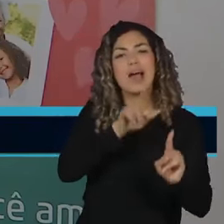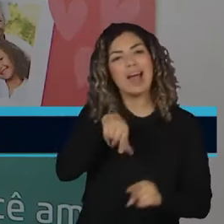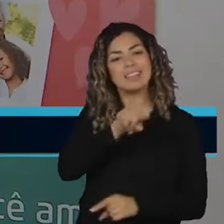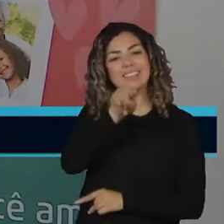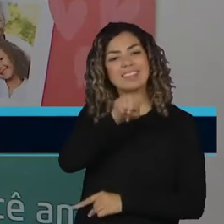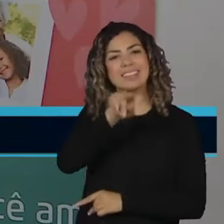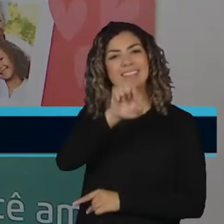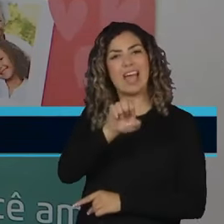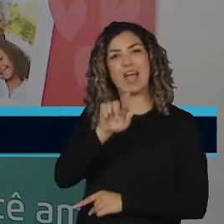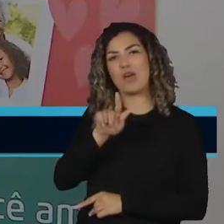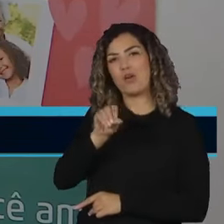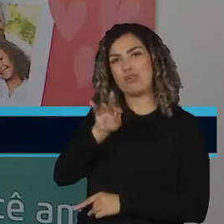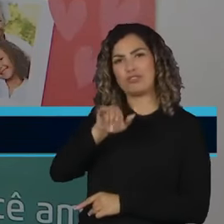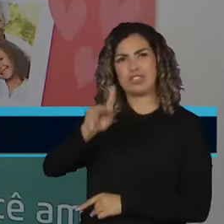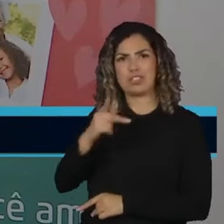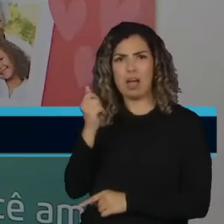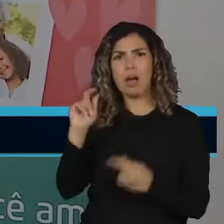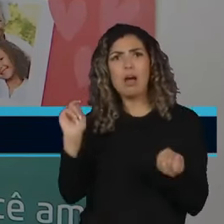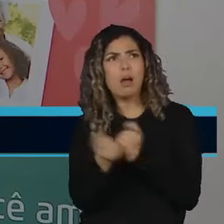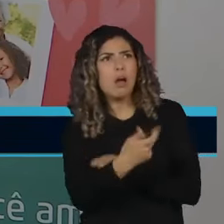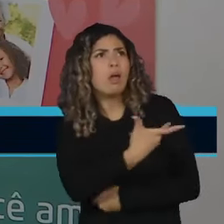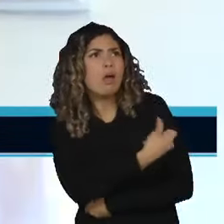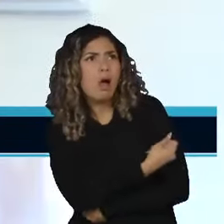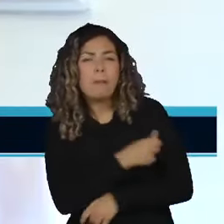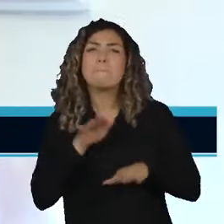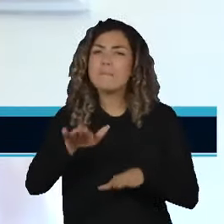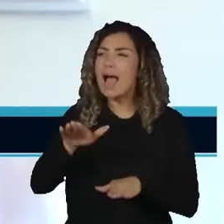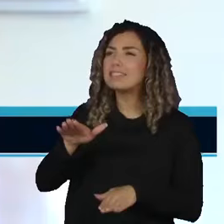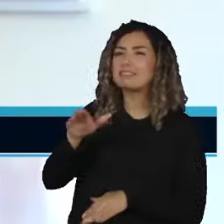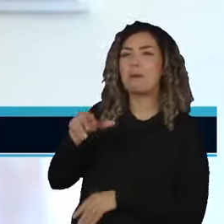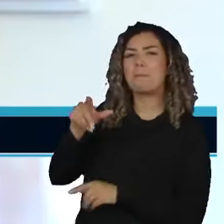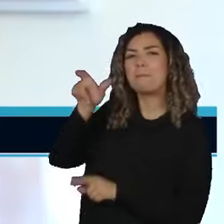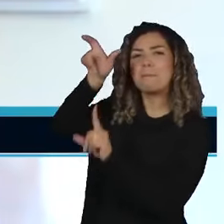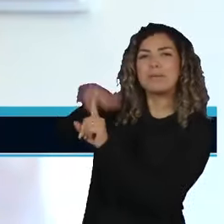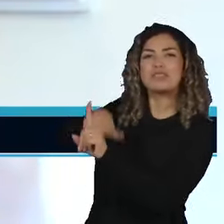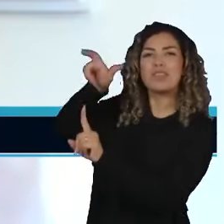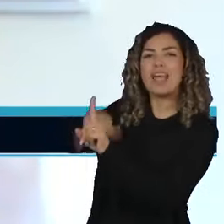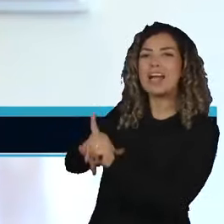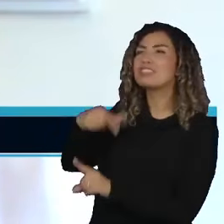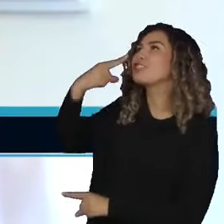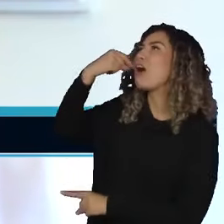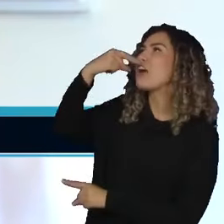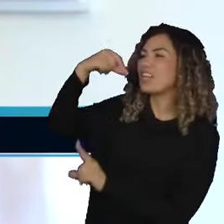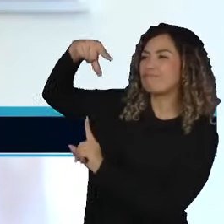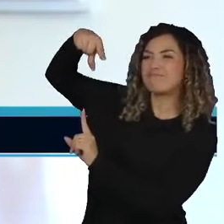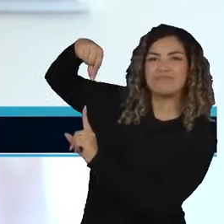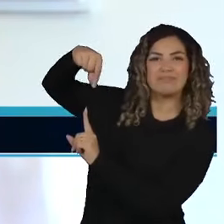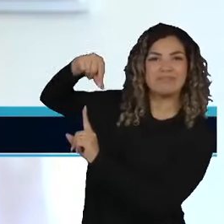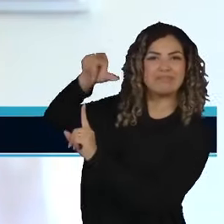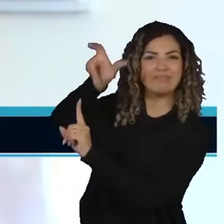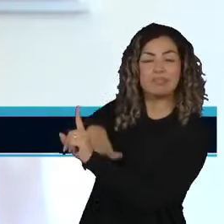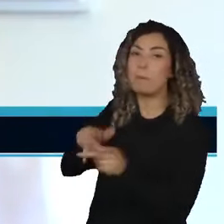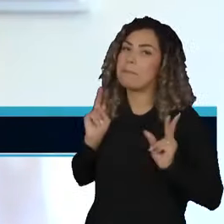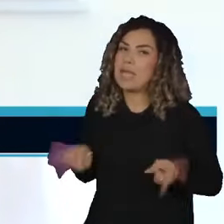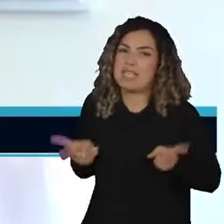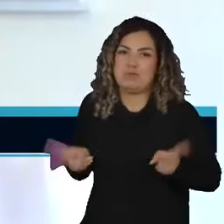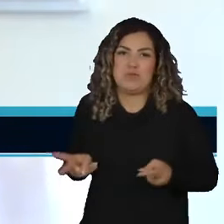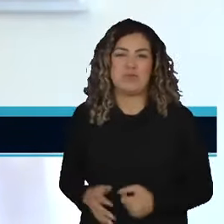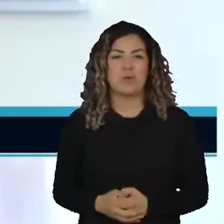ação, independentemente da mudança nas vacinas. Existe uma iniciativa global pela erradicação da